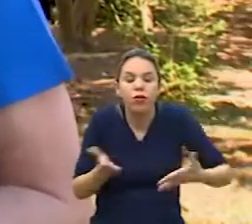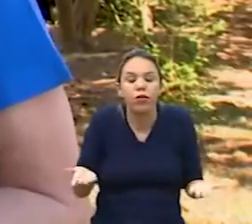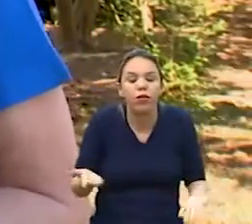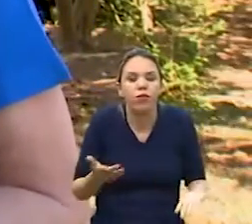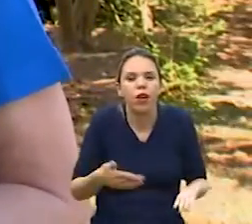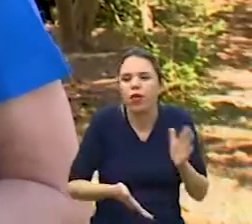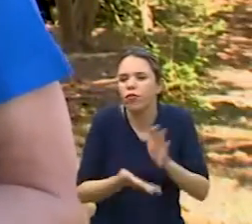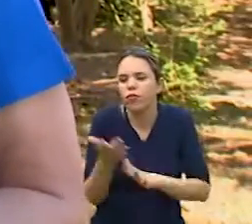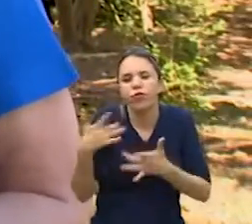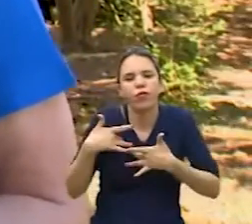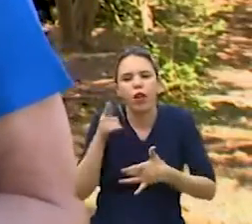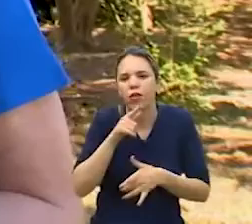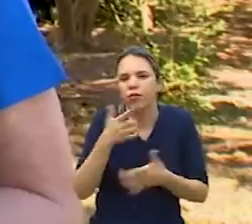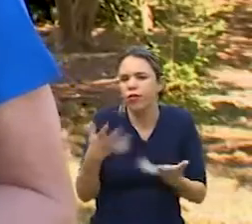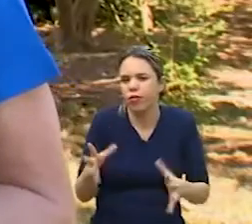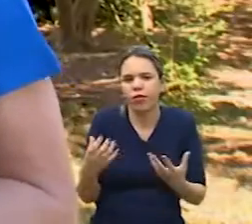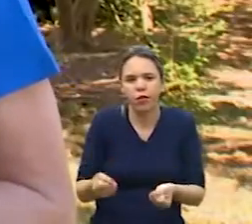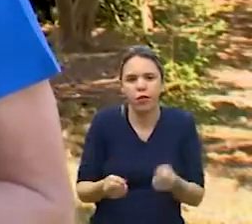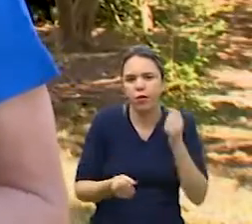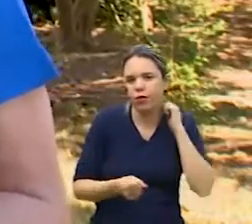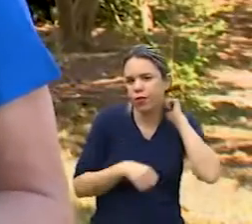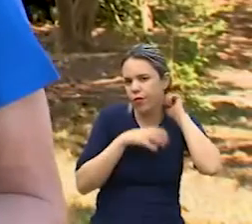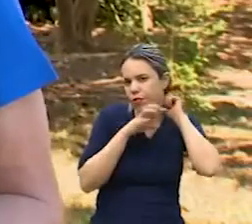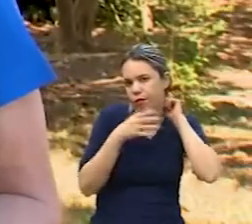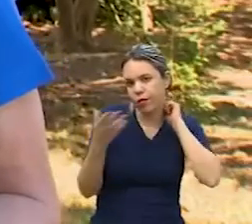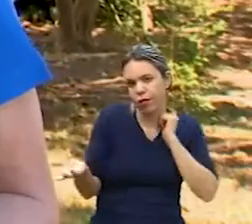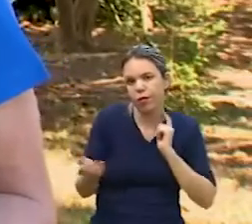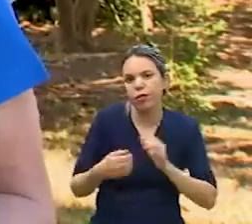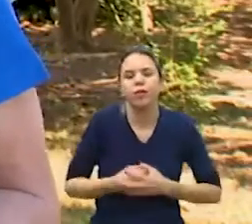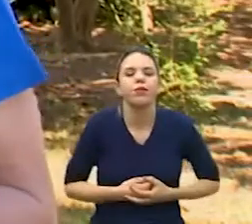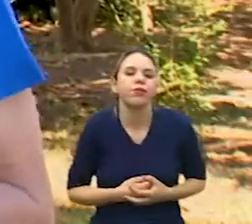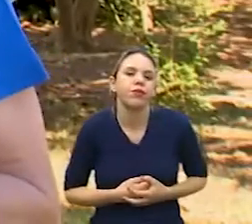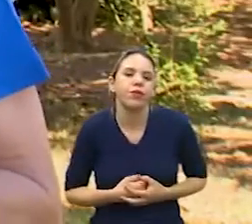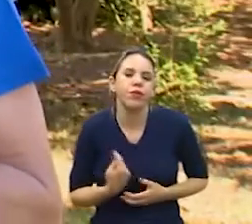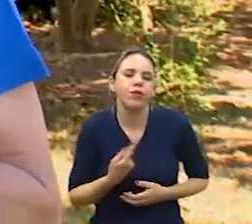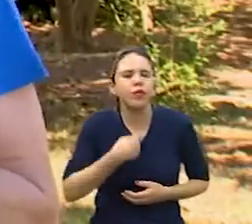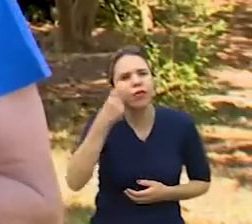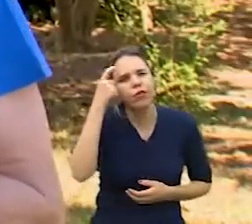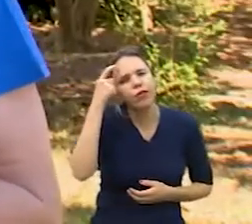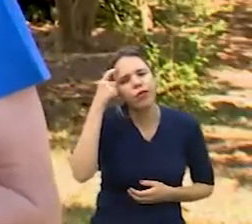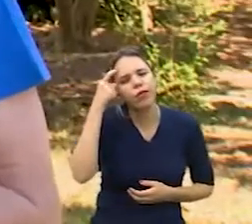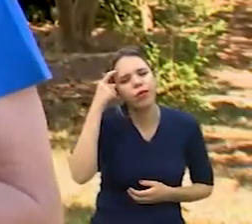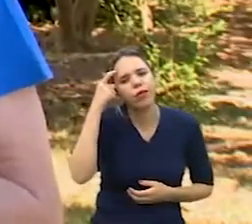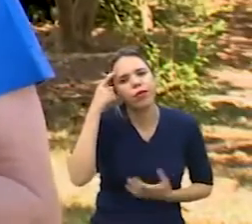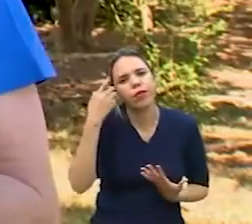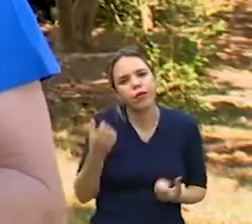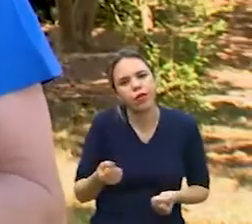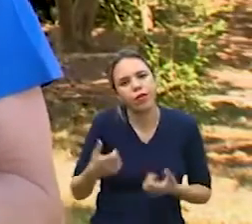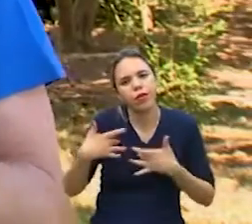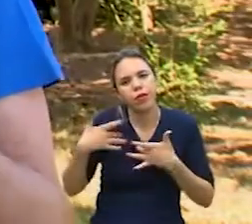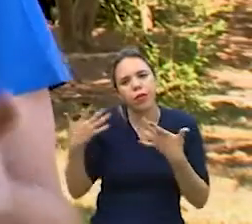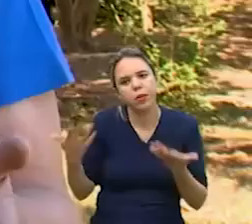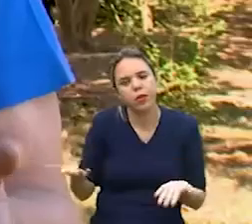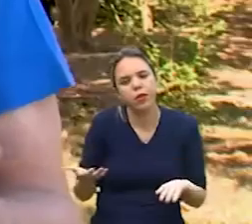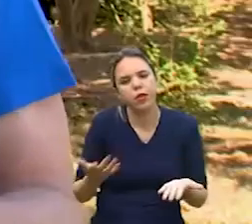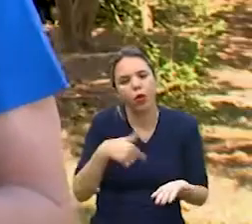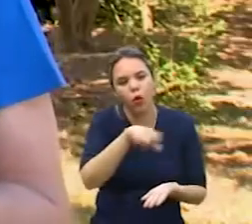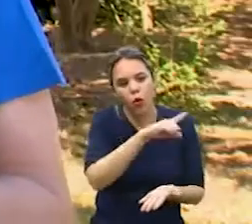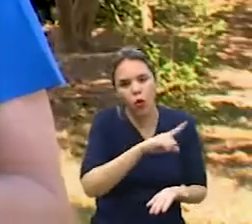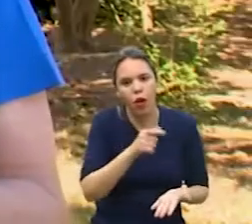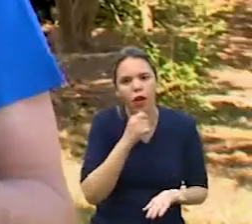Então esses não vão para adoção. Não tem ninguém que vai querer adotar um animalzinho desse. E a gente pensa assim, vamos